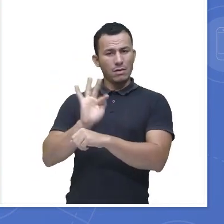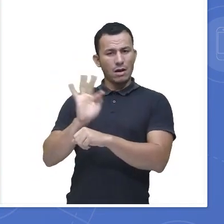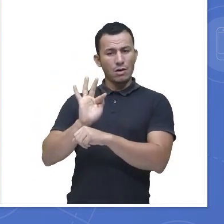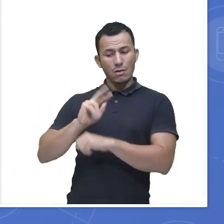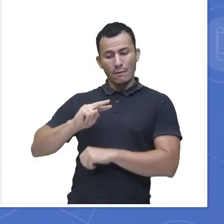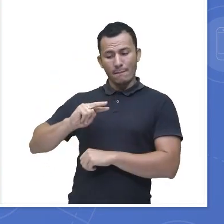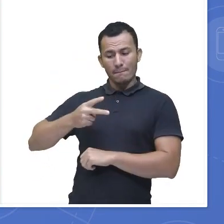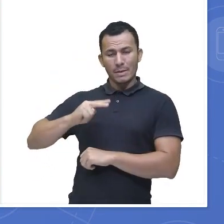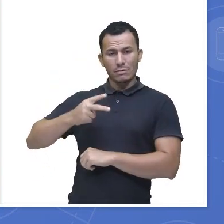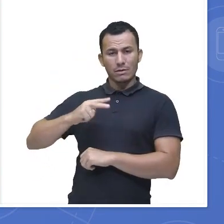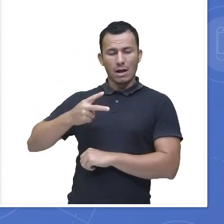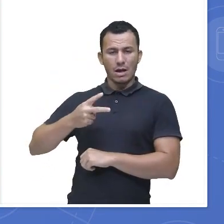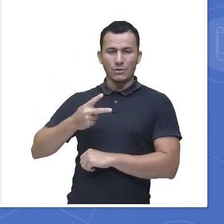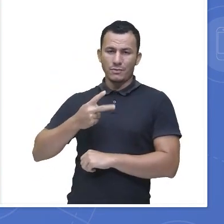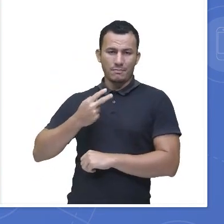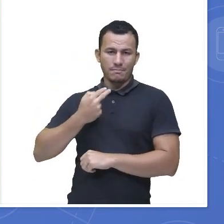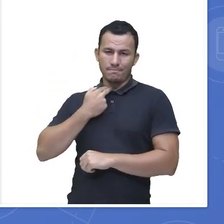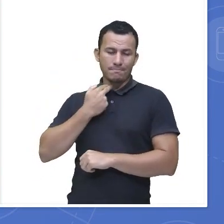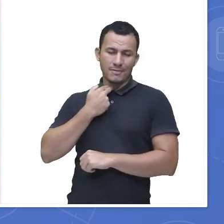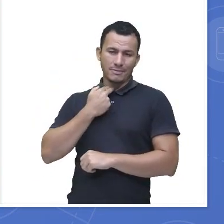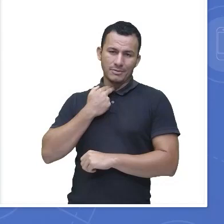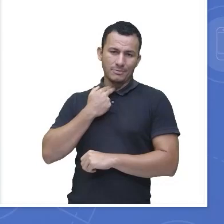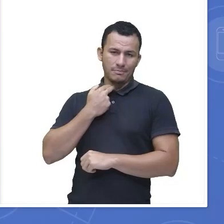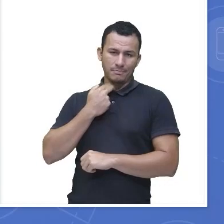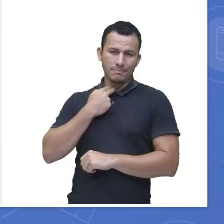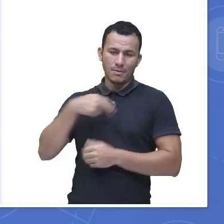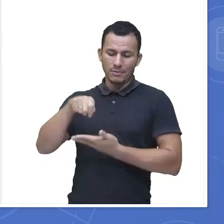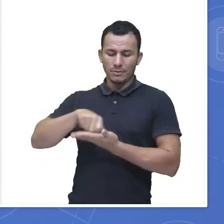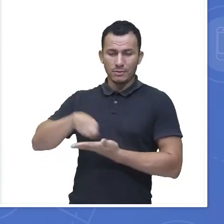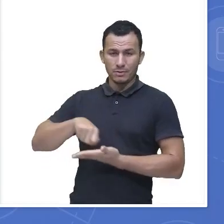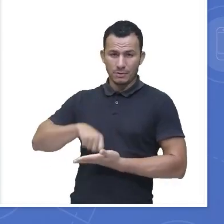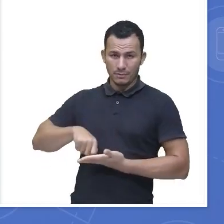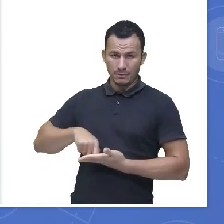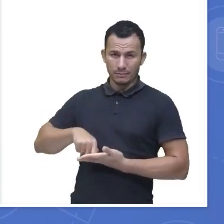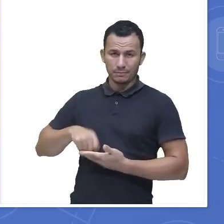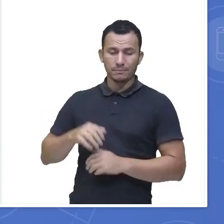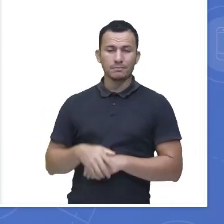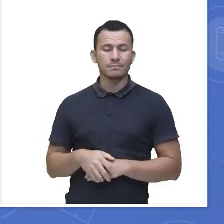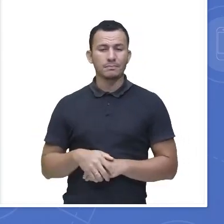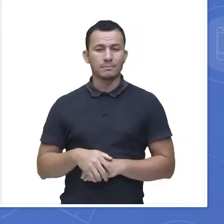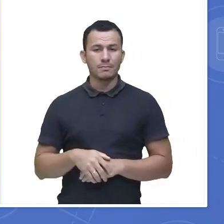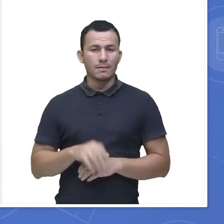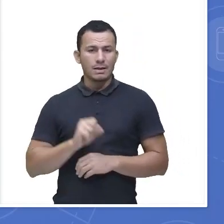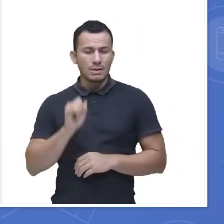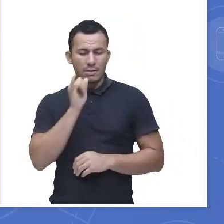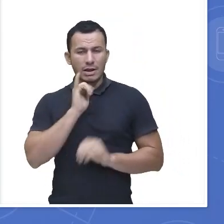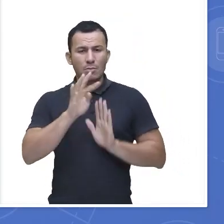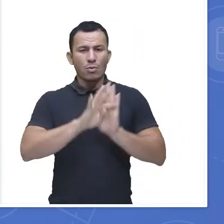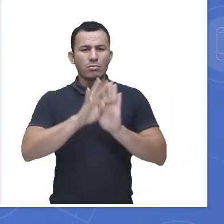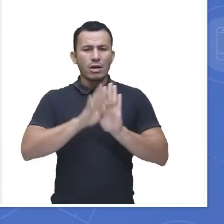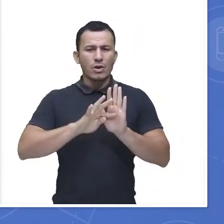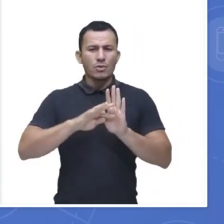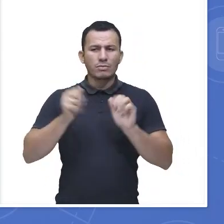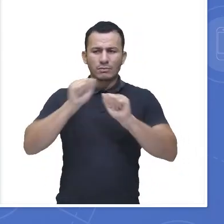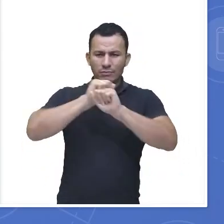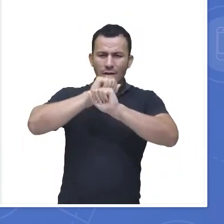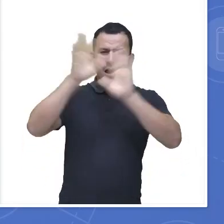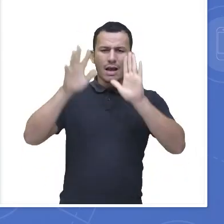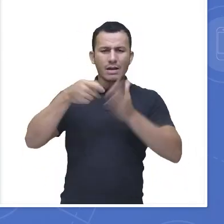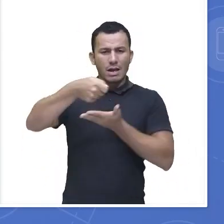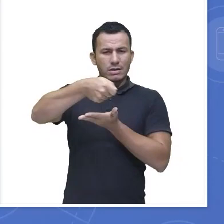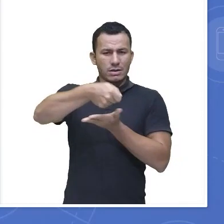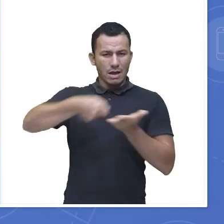ambiguidade não é recomendável, aliás, não se pode fazer. Num texto onde eu quero ter clareza, por exemplo, seu texto